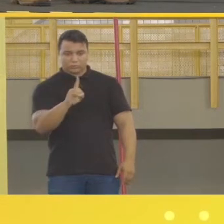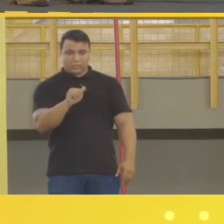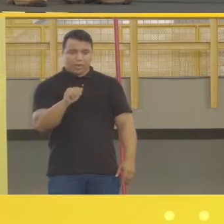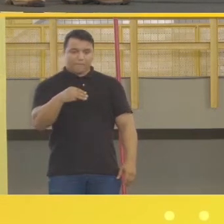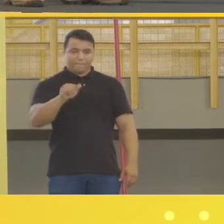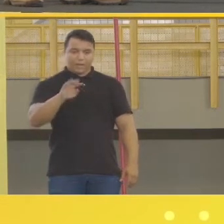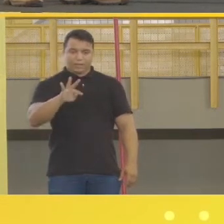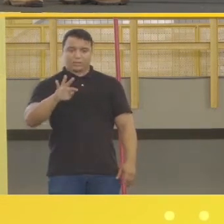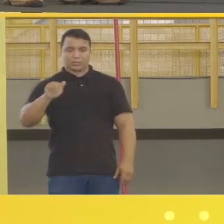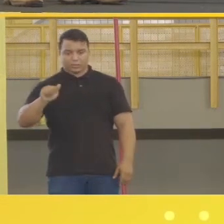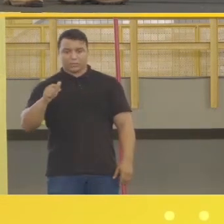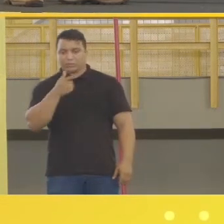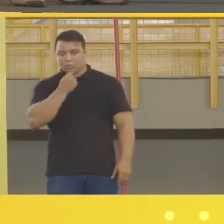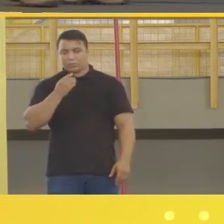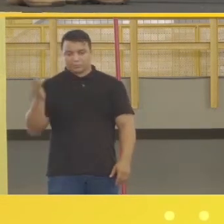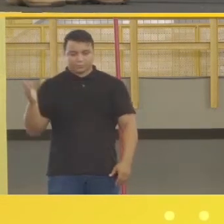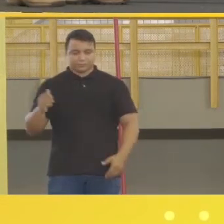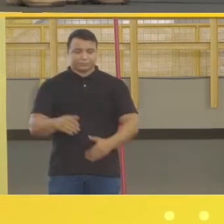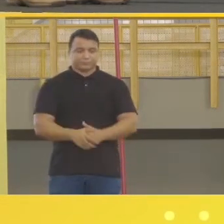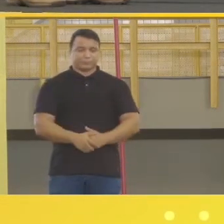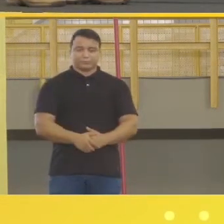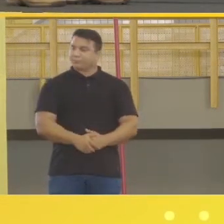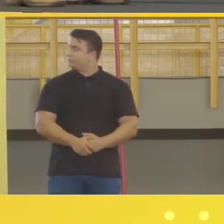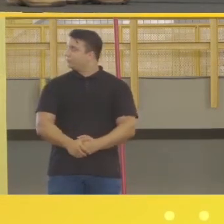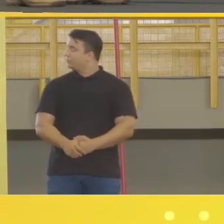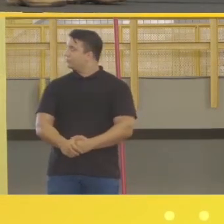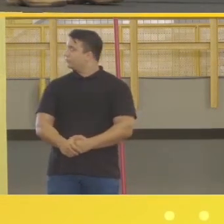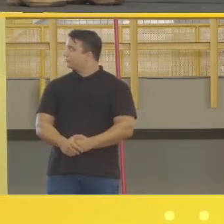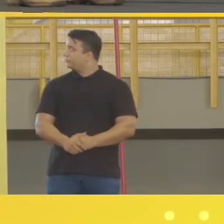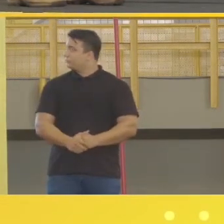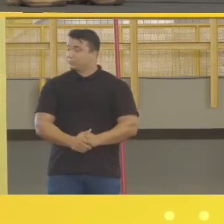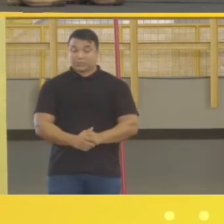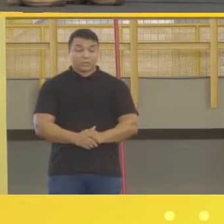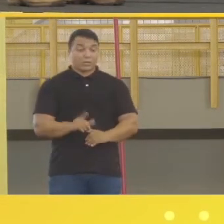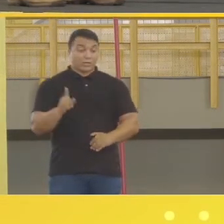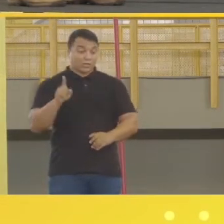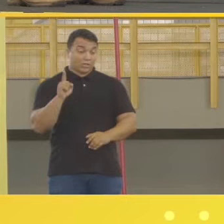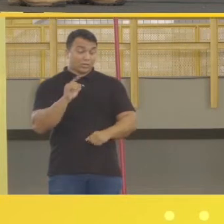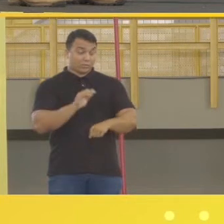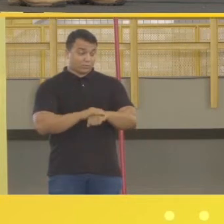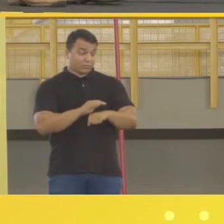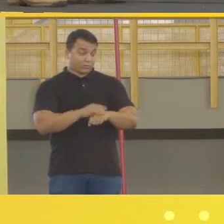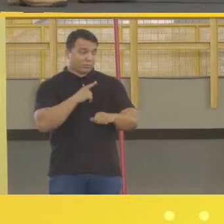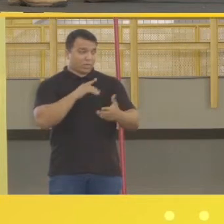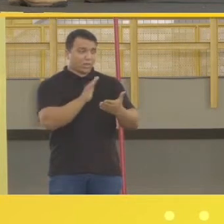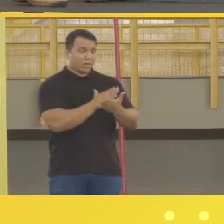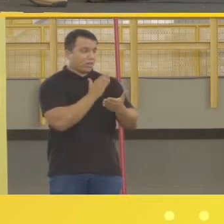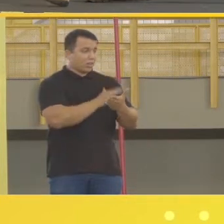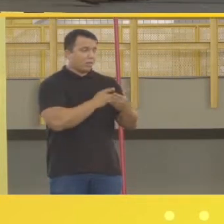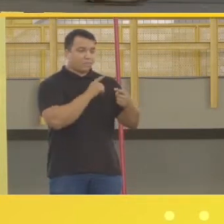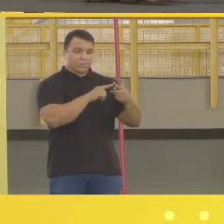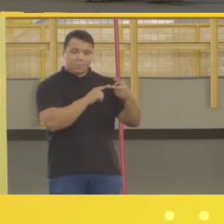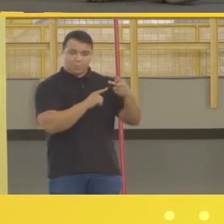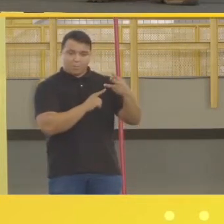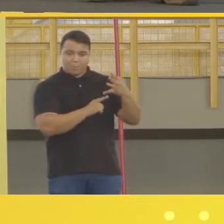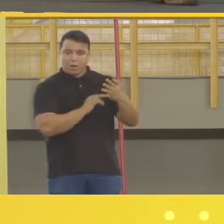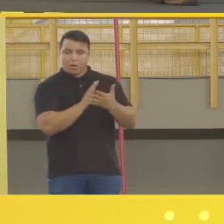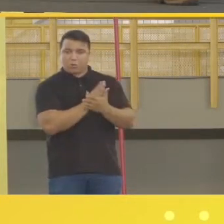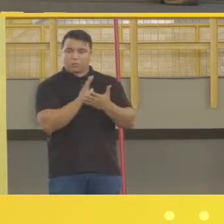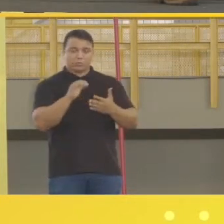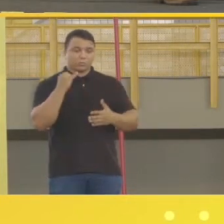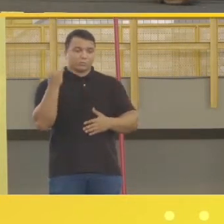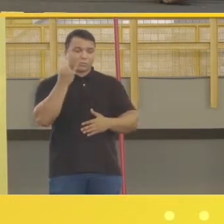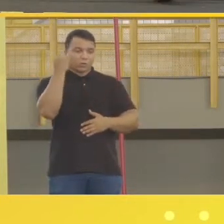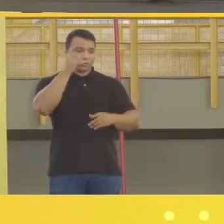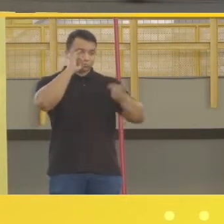um gigante, professor genial. O da Mata, ele vai, em seu livro, trazer alguns pontos importantes dentro